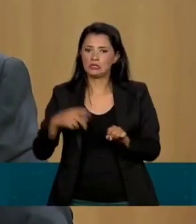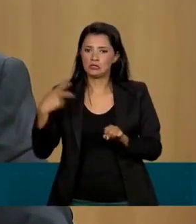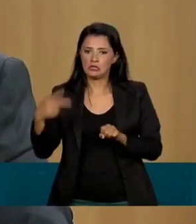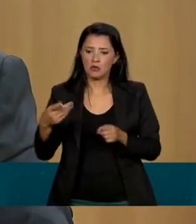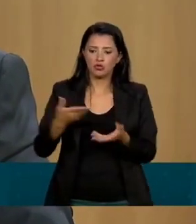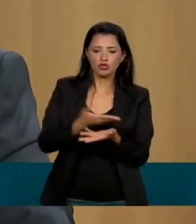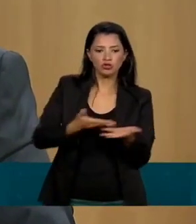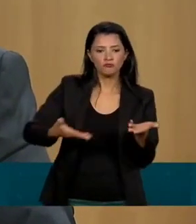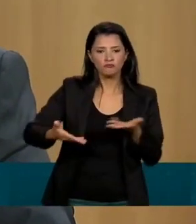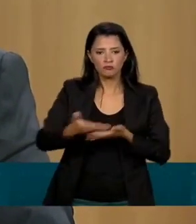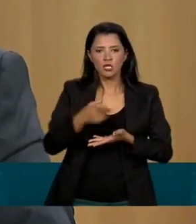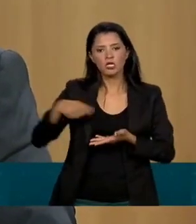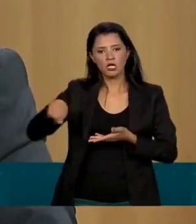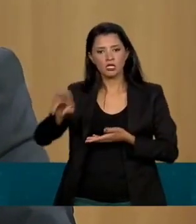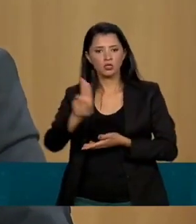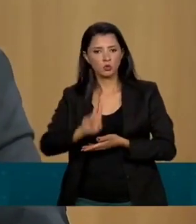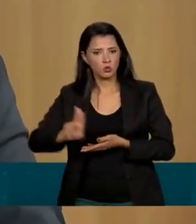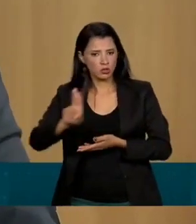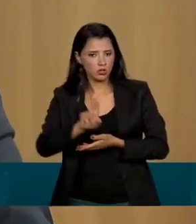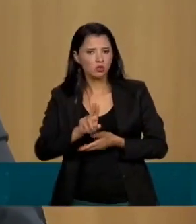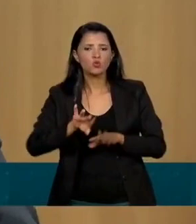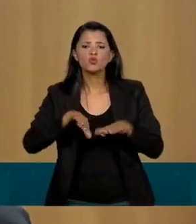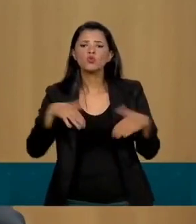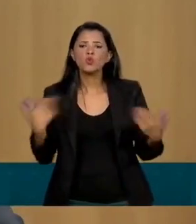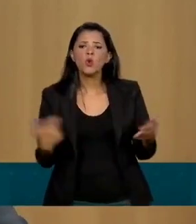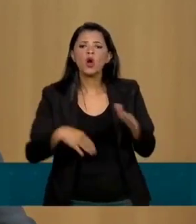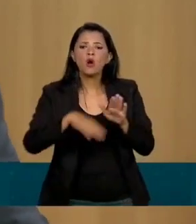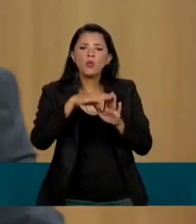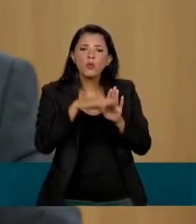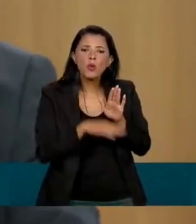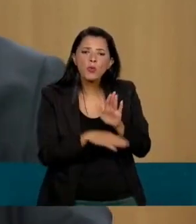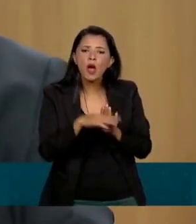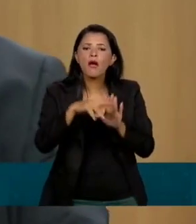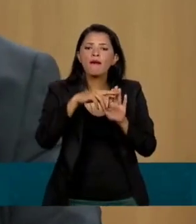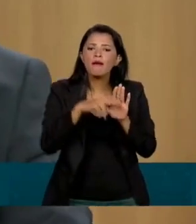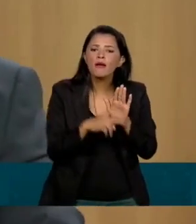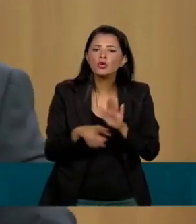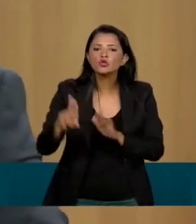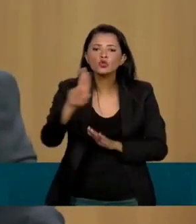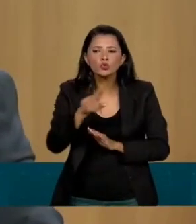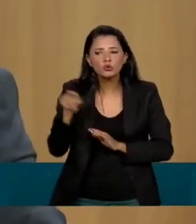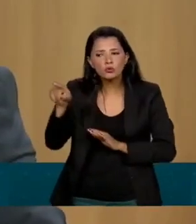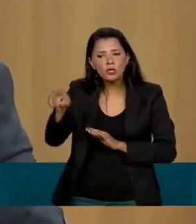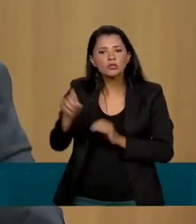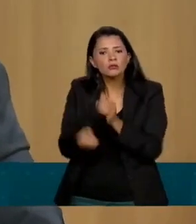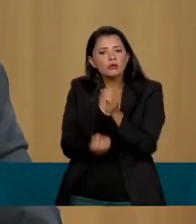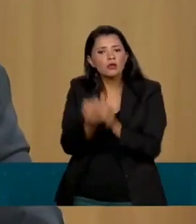estão adotando e quais são os termos de uso que eles estão praticando para